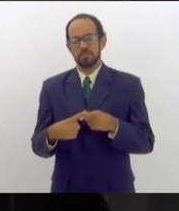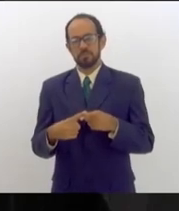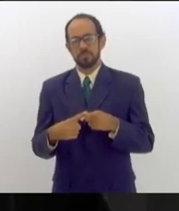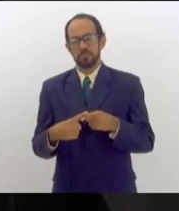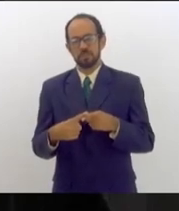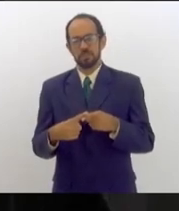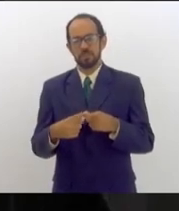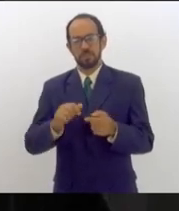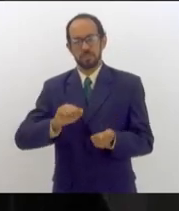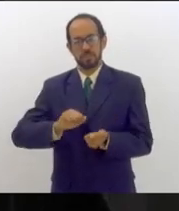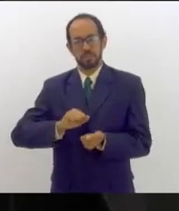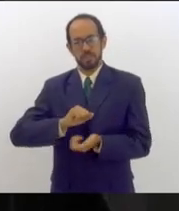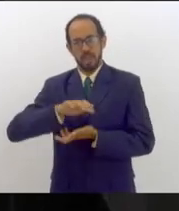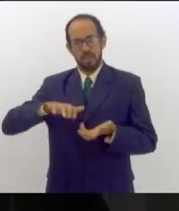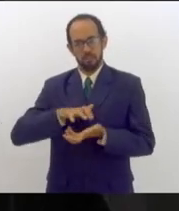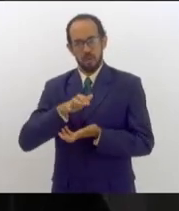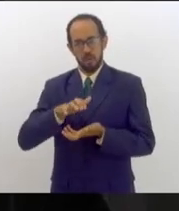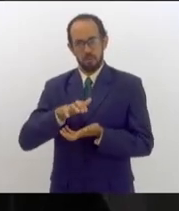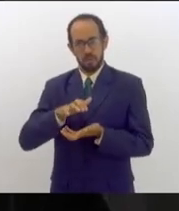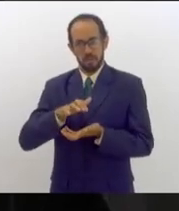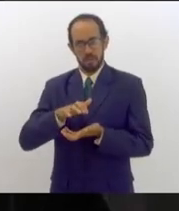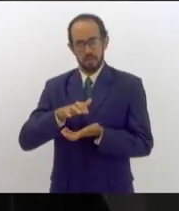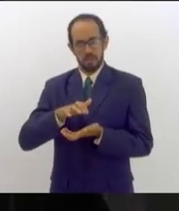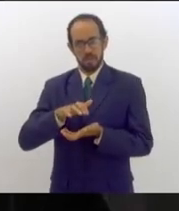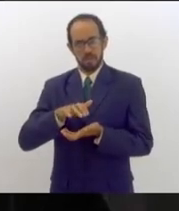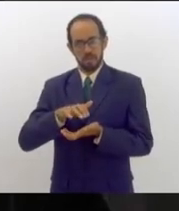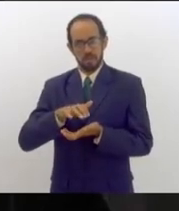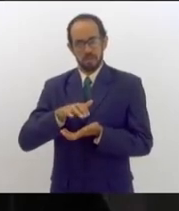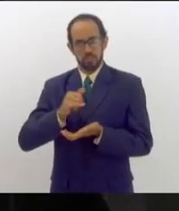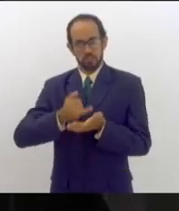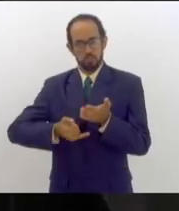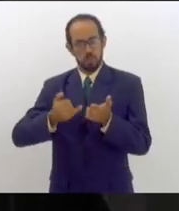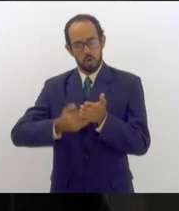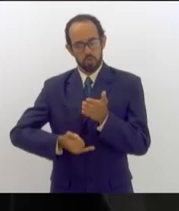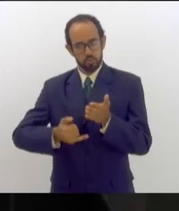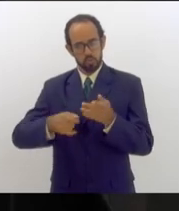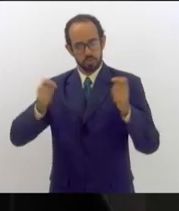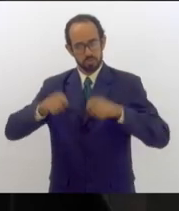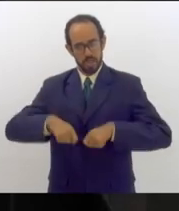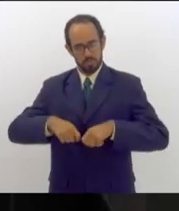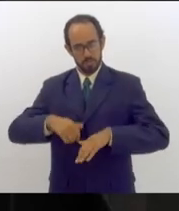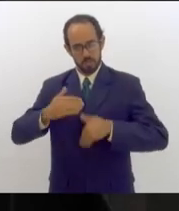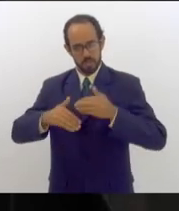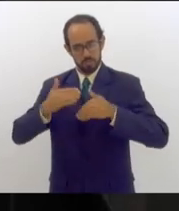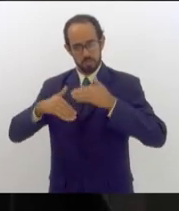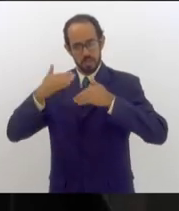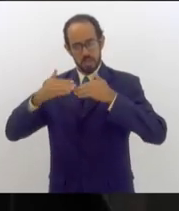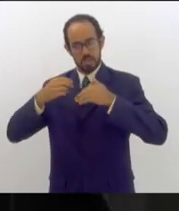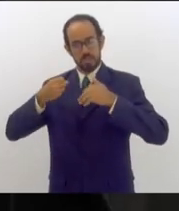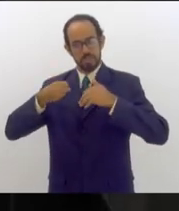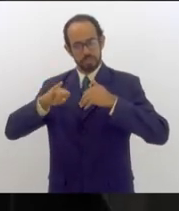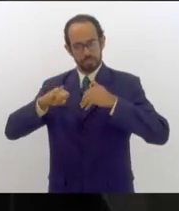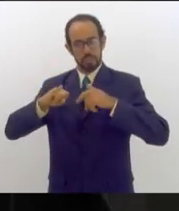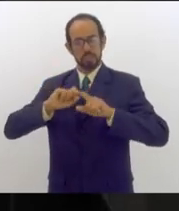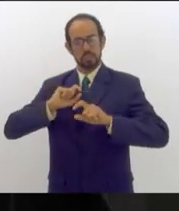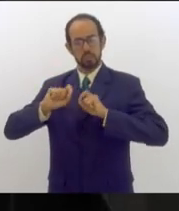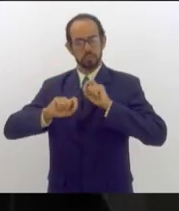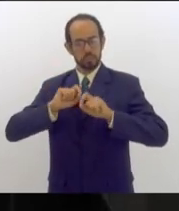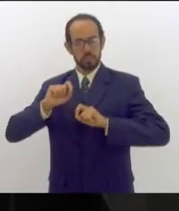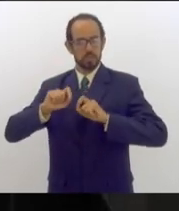a reforma tributária ela só pode caminhar de mão dada